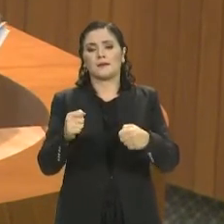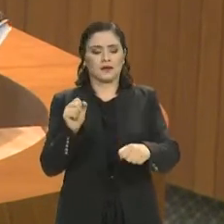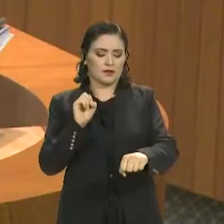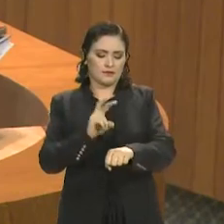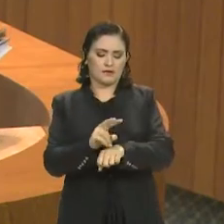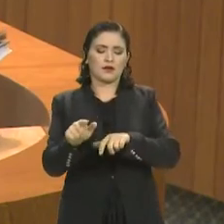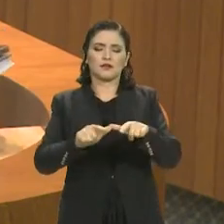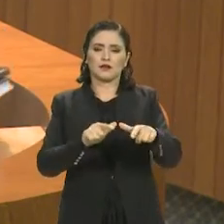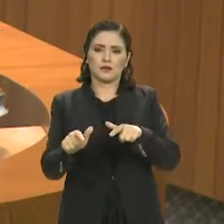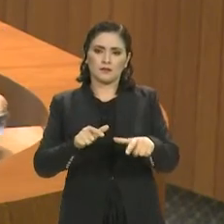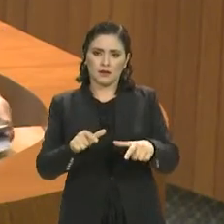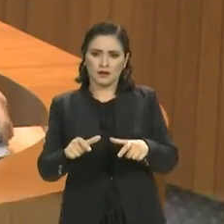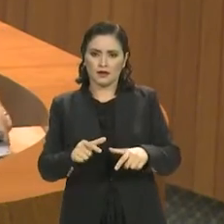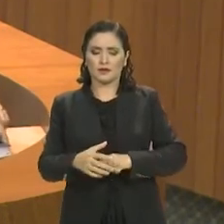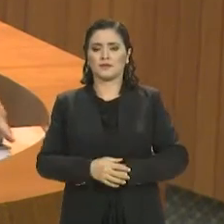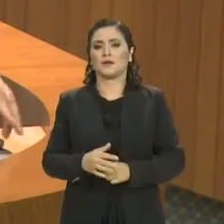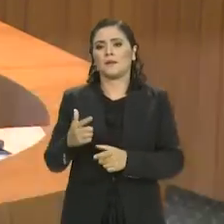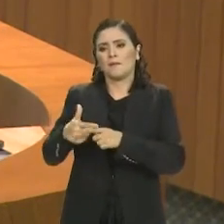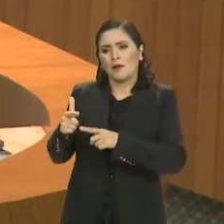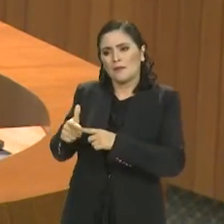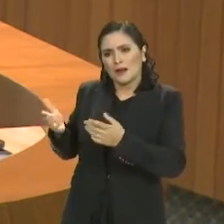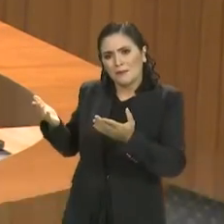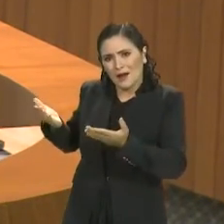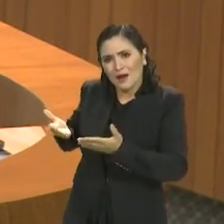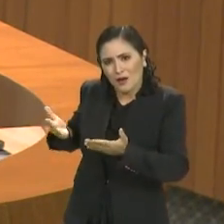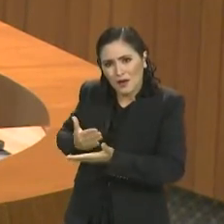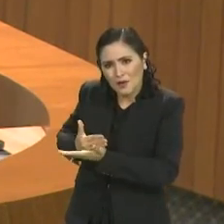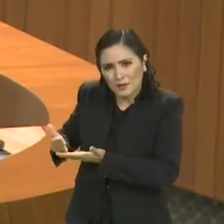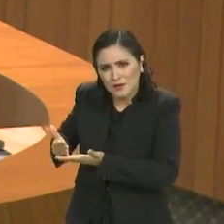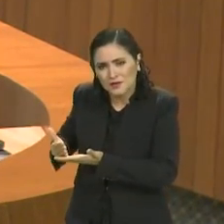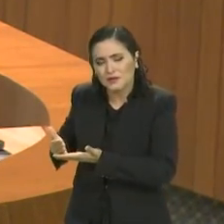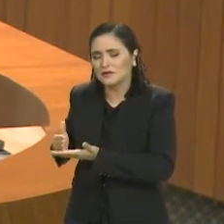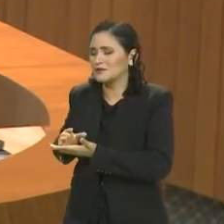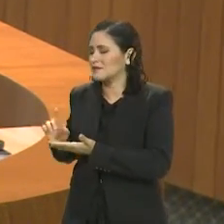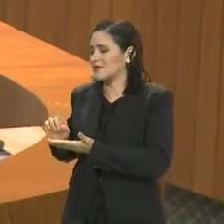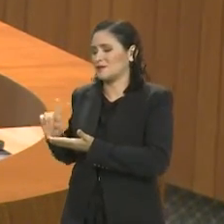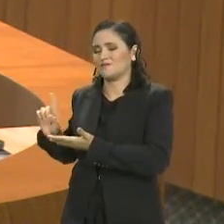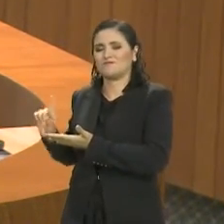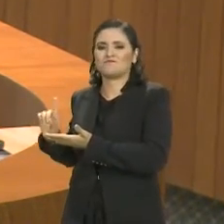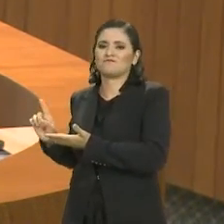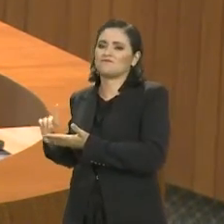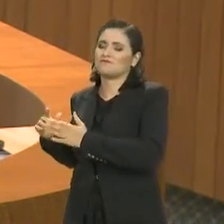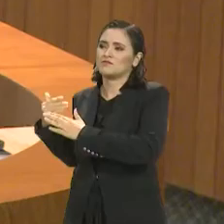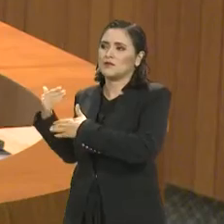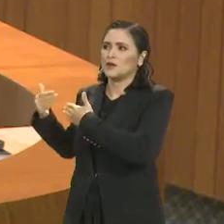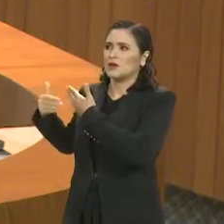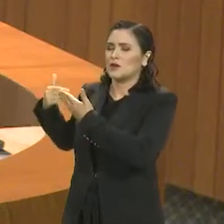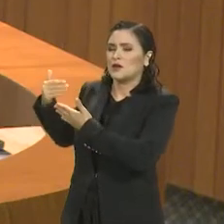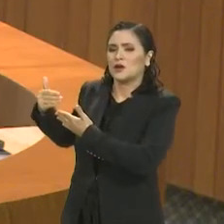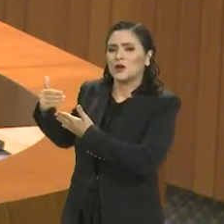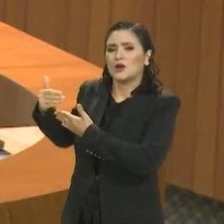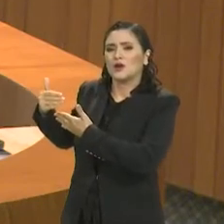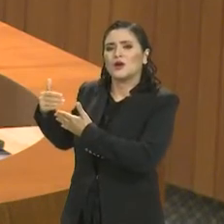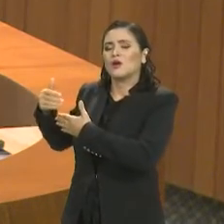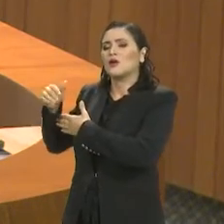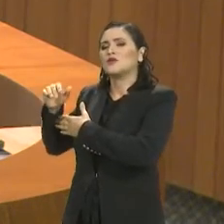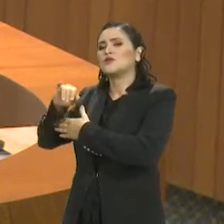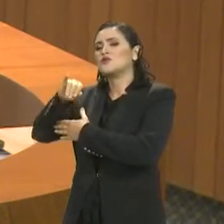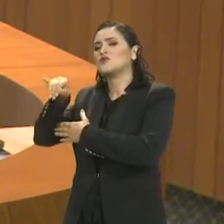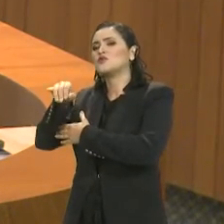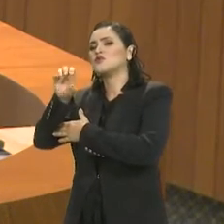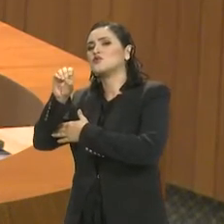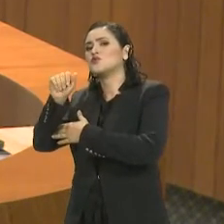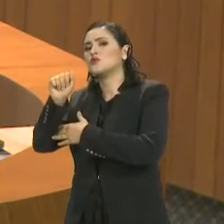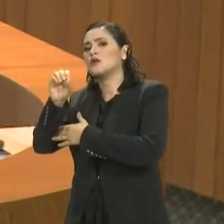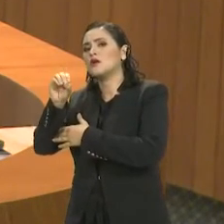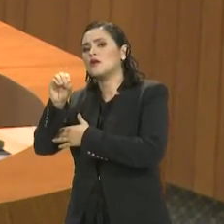vem aí desde o final do governo do João Castelo. Edivaldo passou 8 anos empurrando a sujeira para debaixo do tapete.